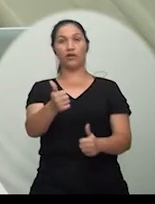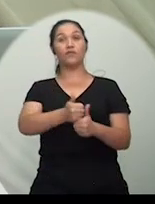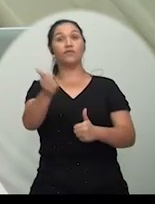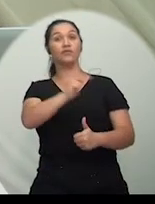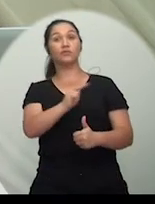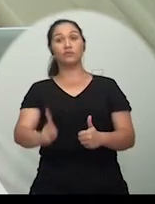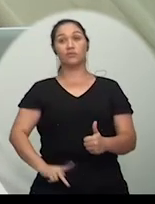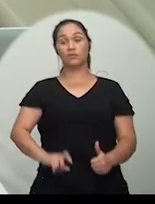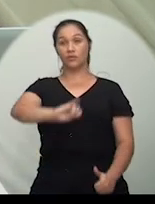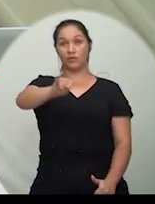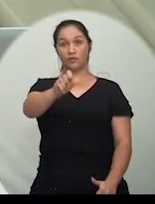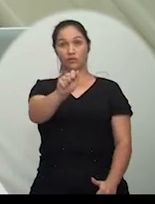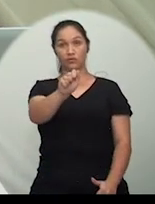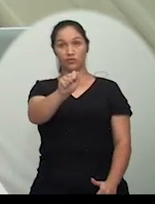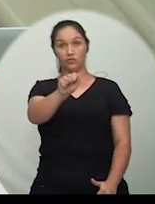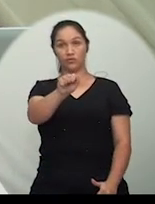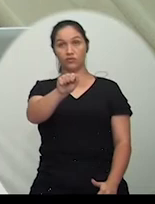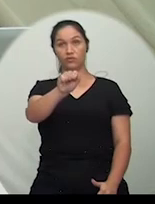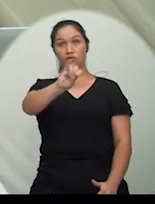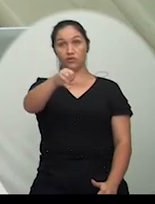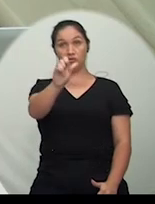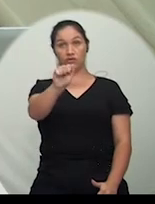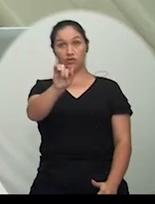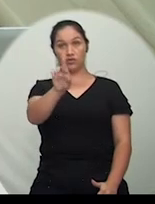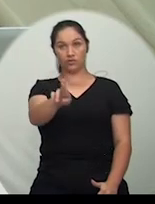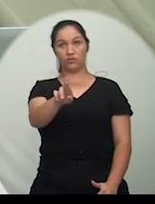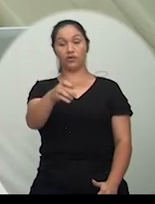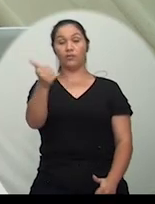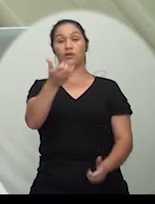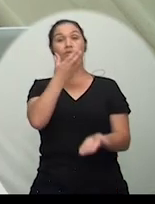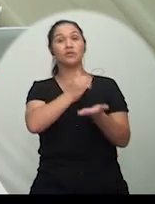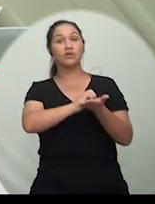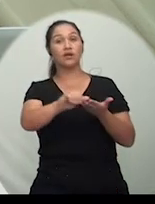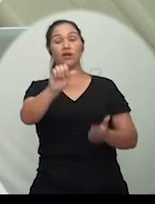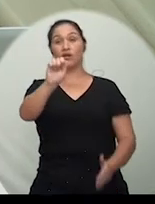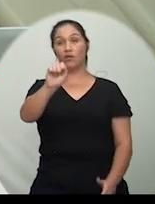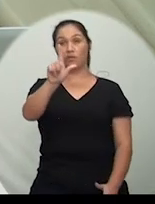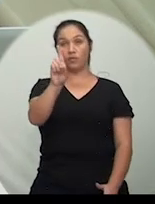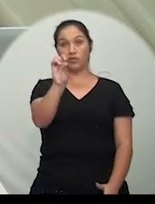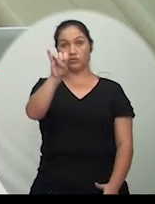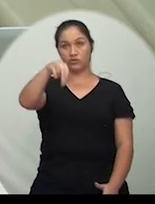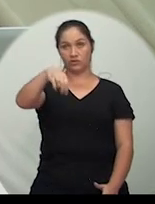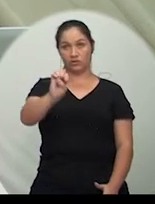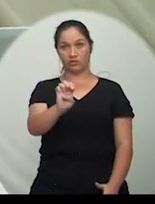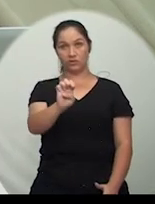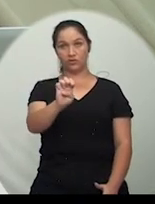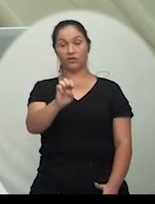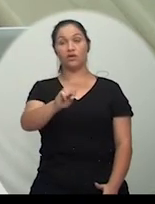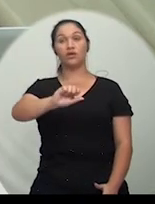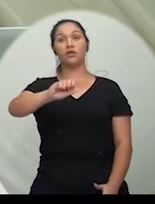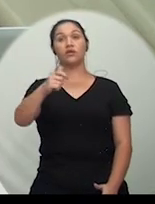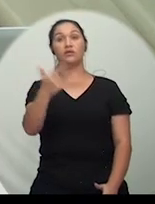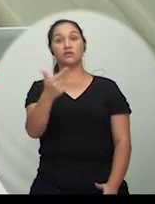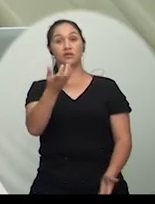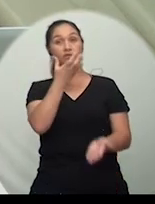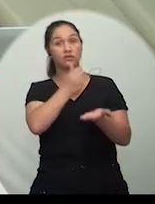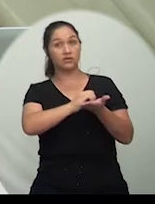Alexandre. Primeiro secretário, Aldinei Potelec. E segundo secretário, Antônio Manuel.